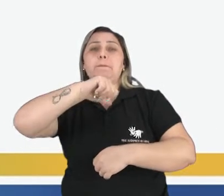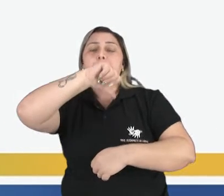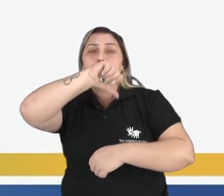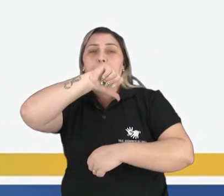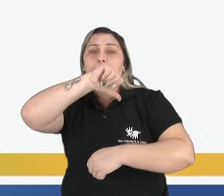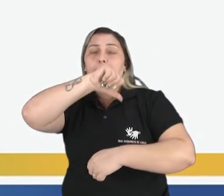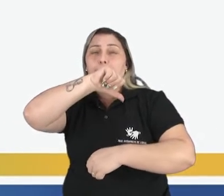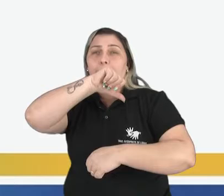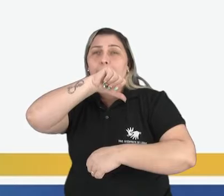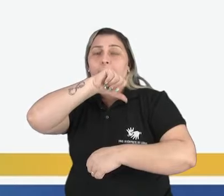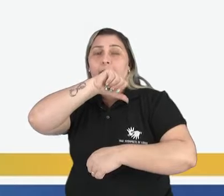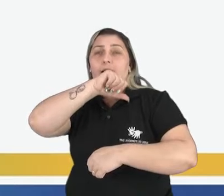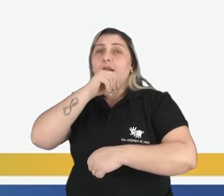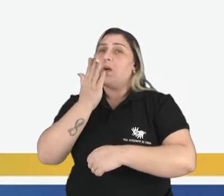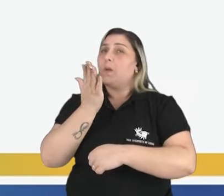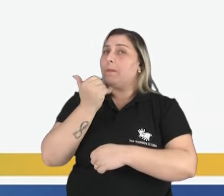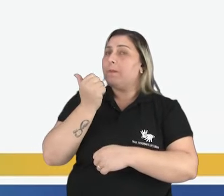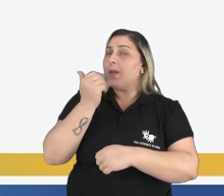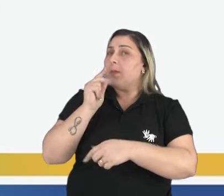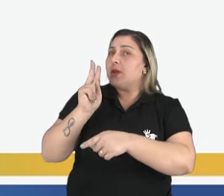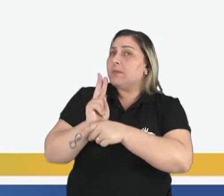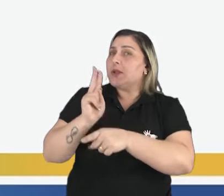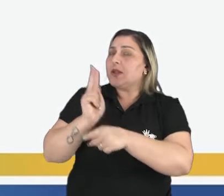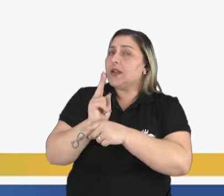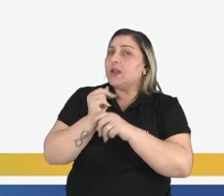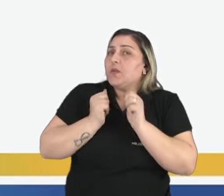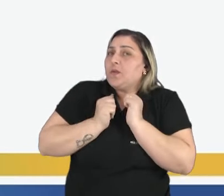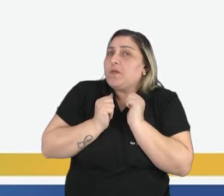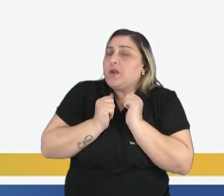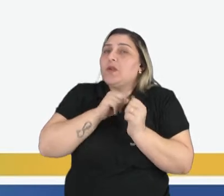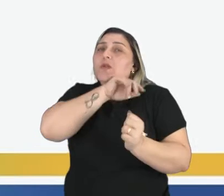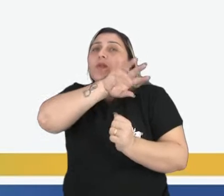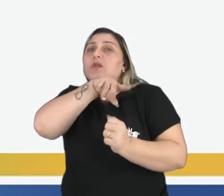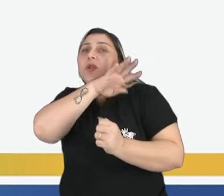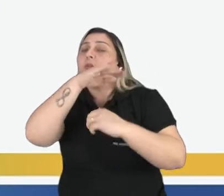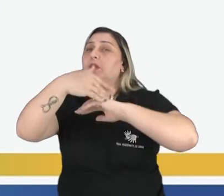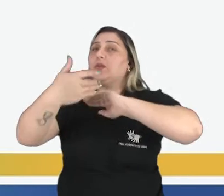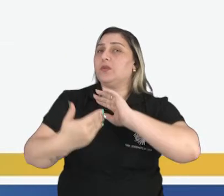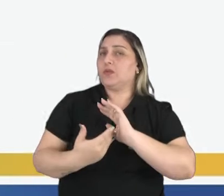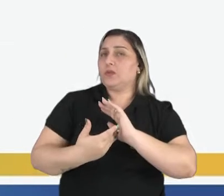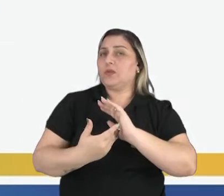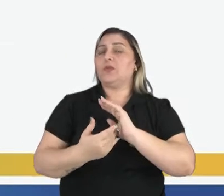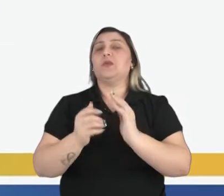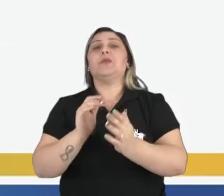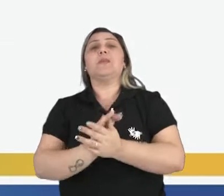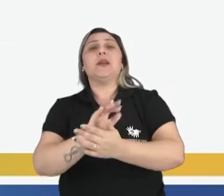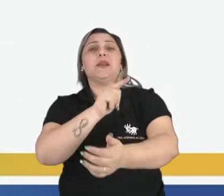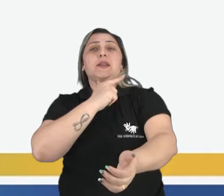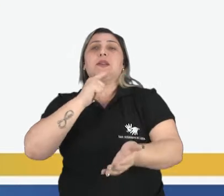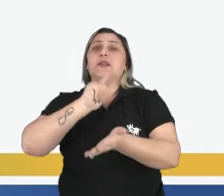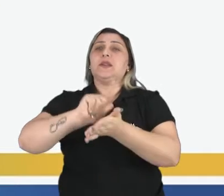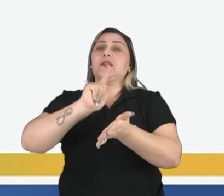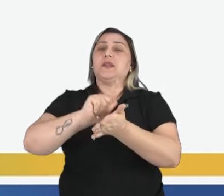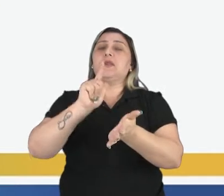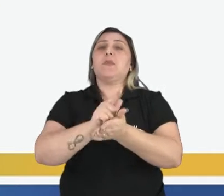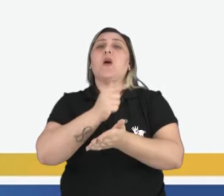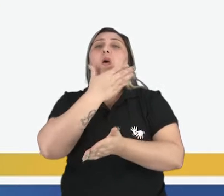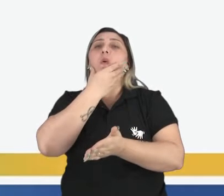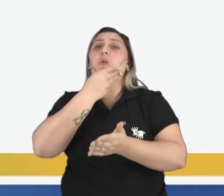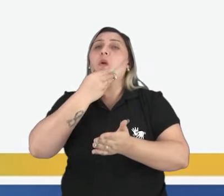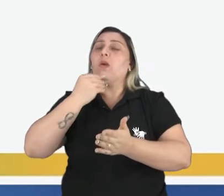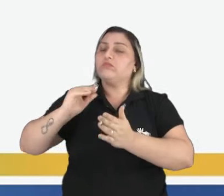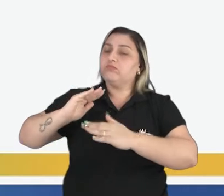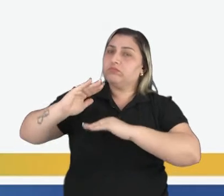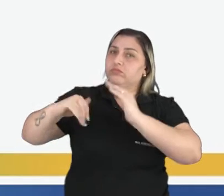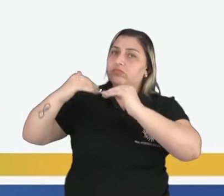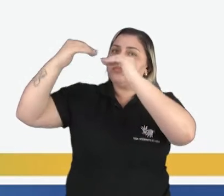para tudo, para se alimentar, para se proteger do frio, de animais, né, de tudo, né, para se limpar. Então o homem vai